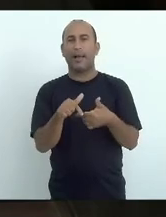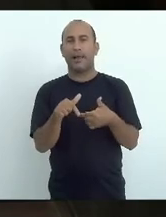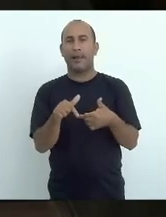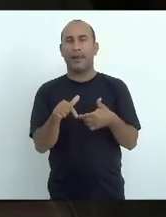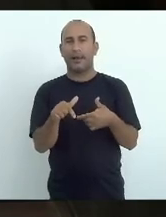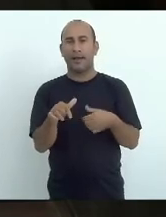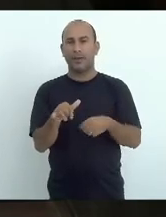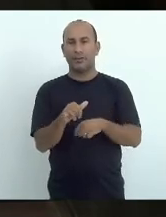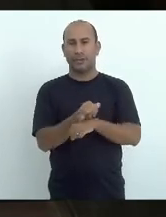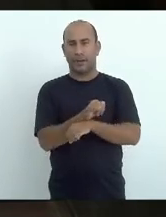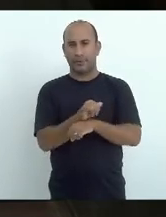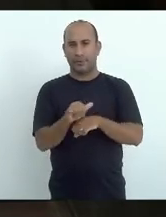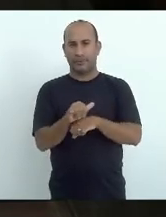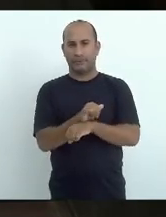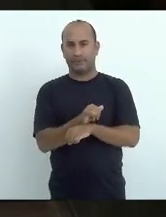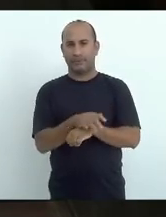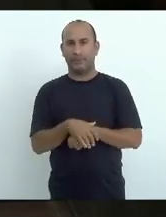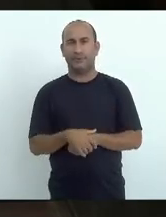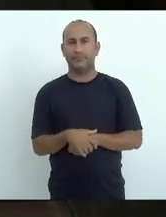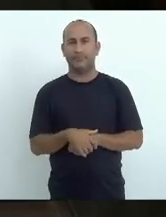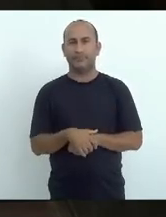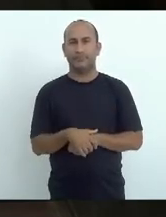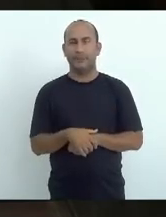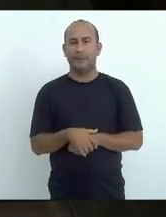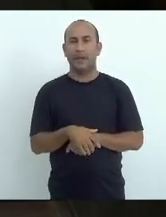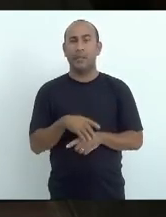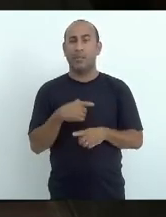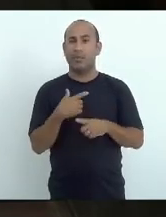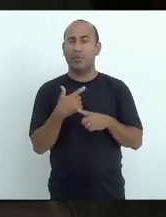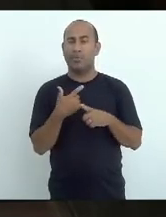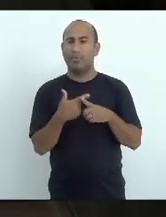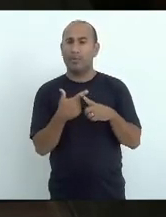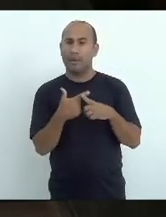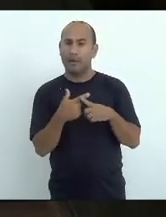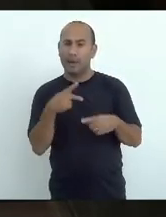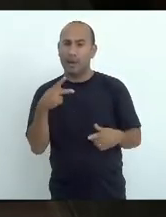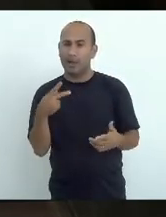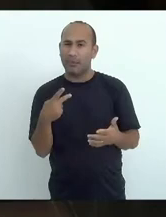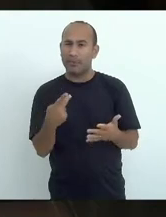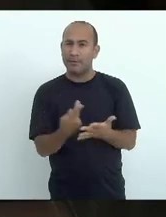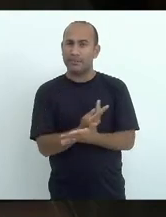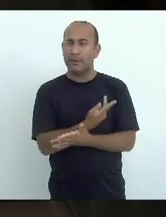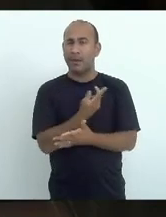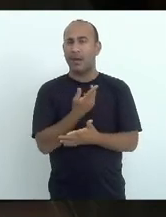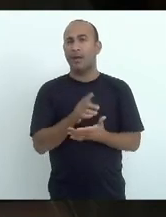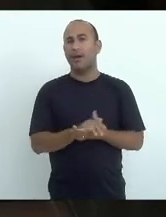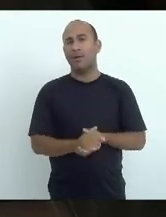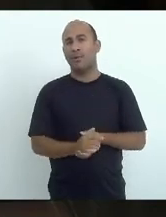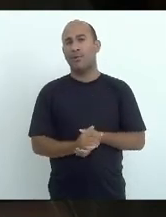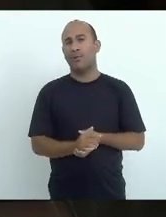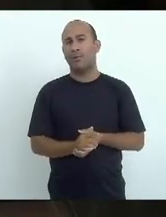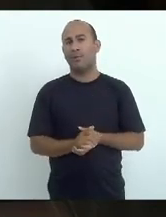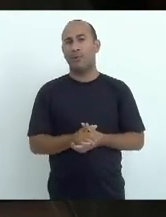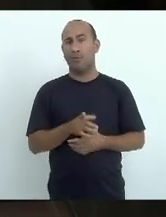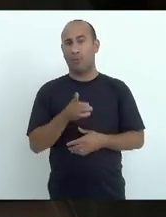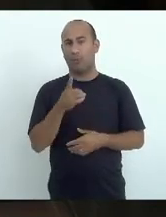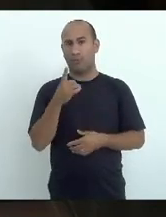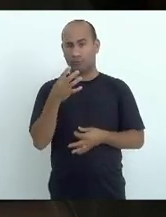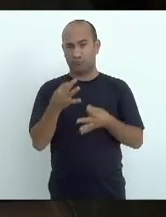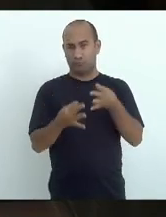Jato. Não é porque, eventualmente, um promotor de